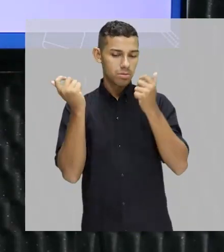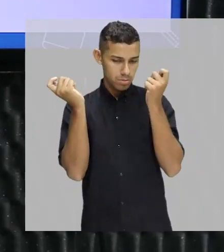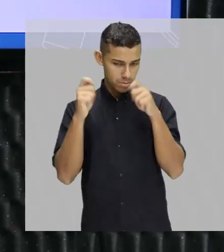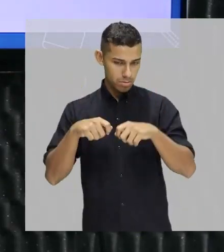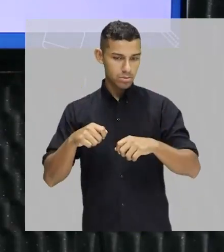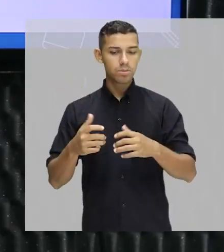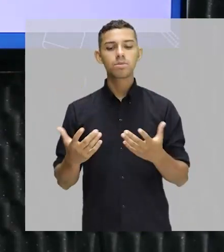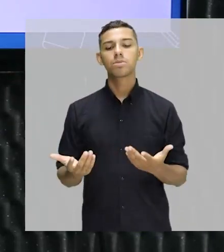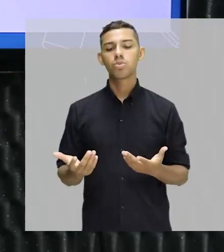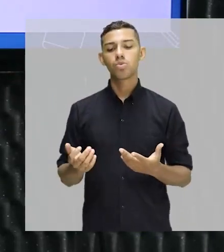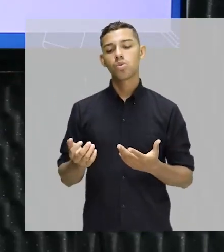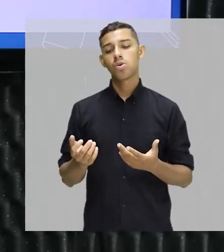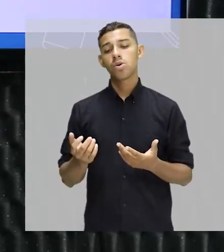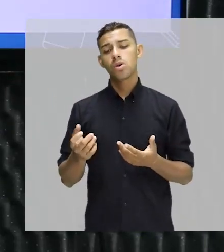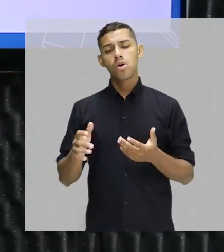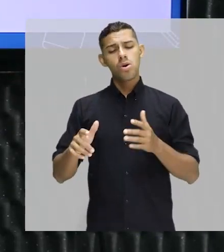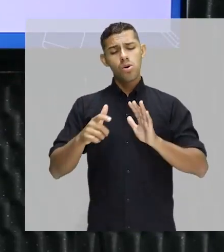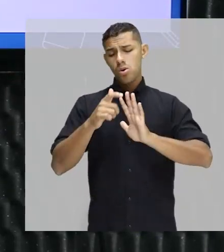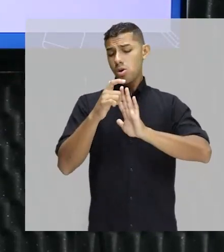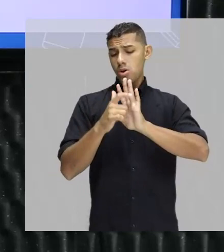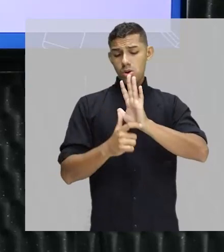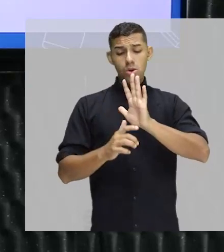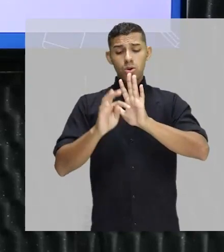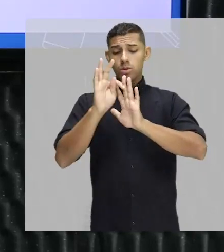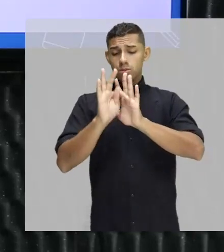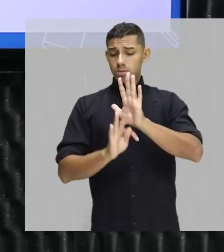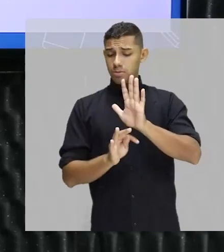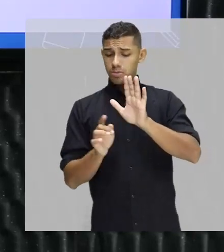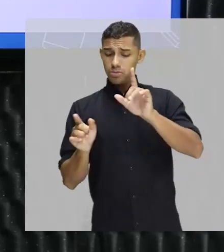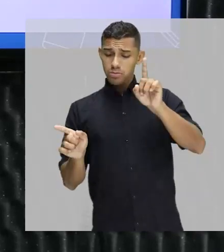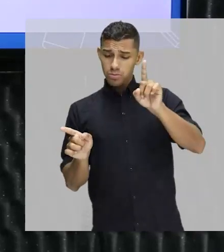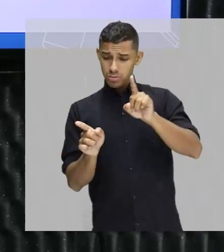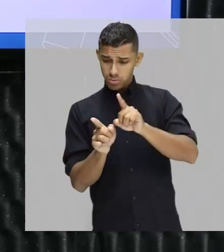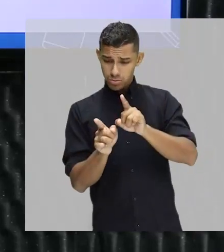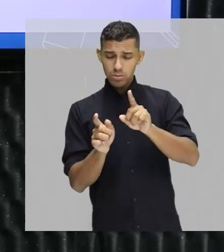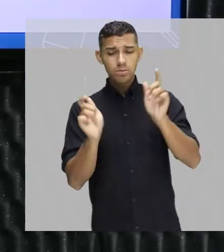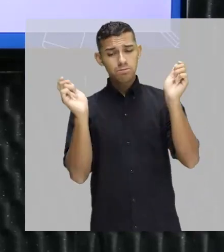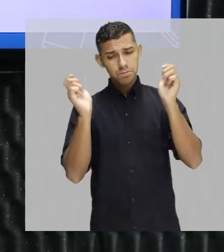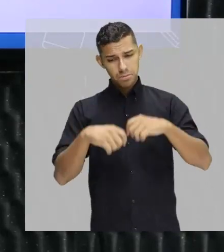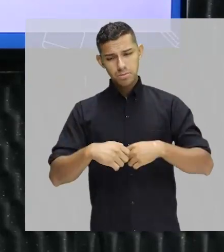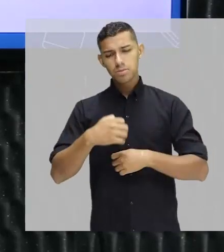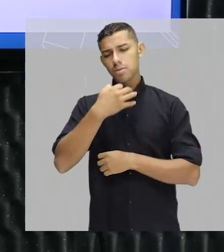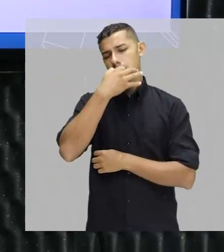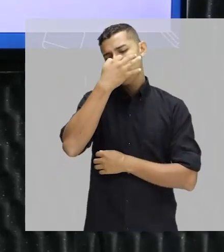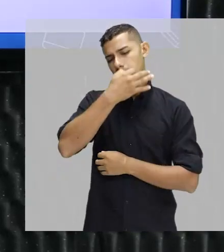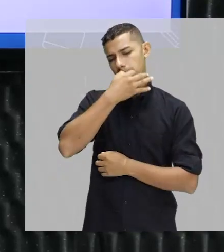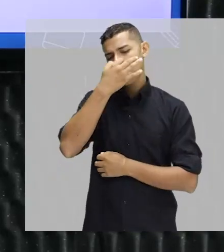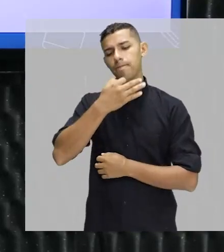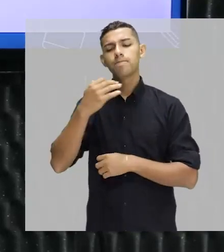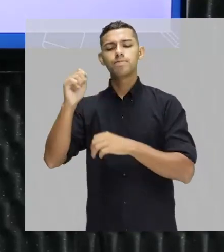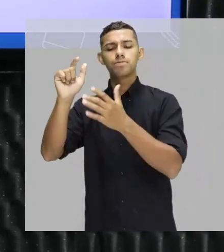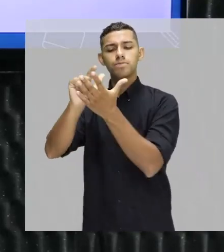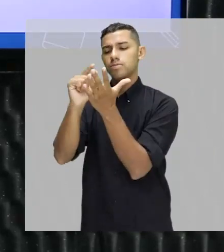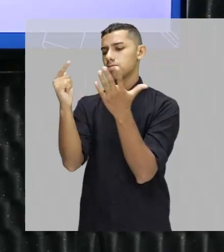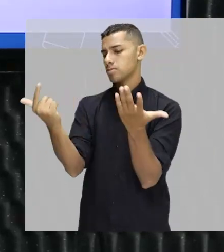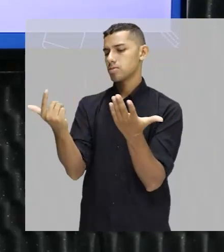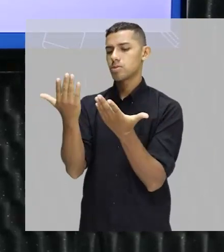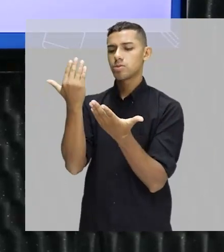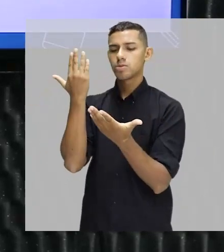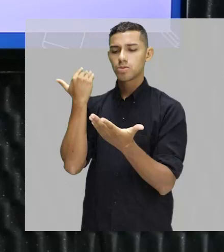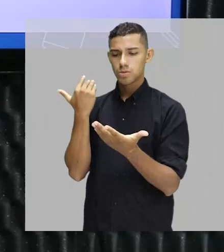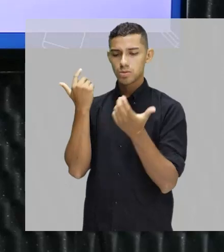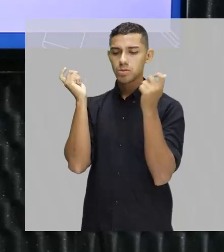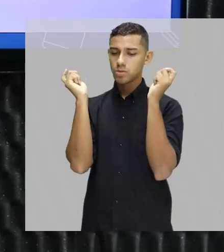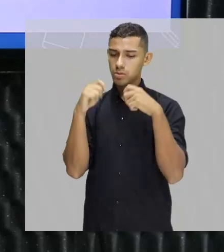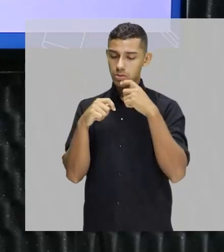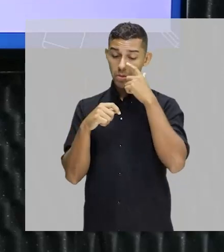de um pequeno texto em que o leitor de um periódico se expressa a respeito de reportagens de edições anteriores.